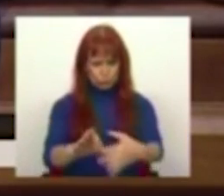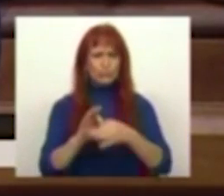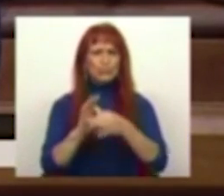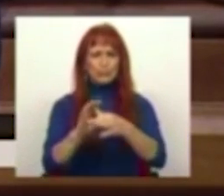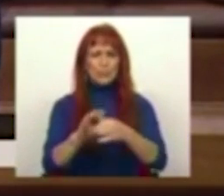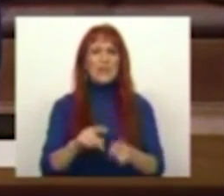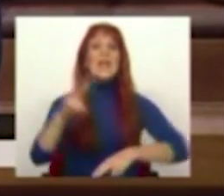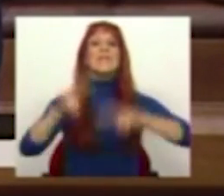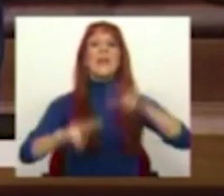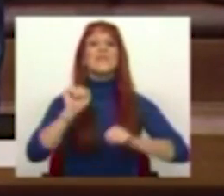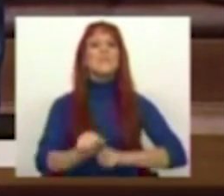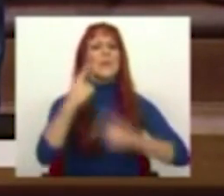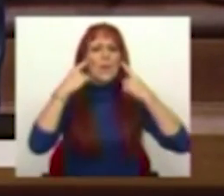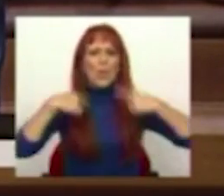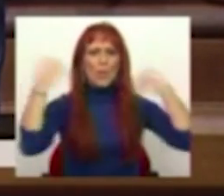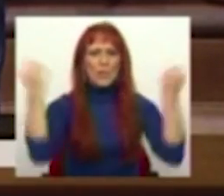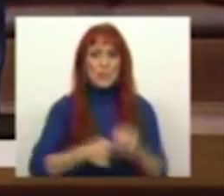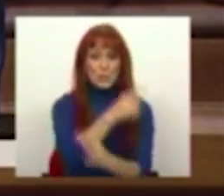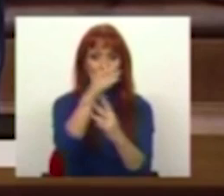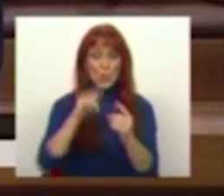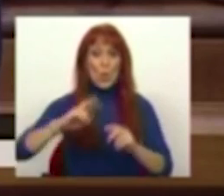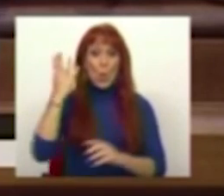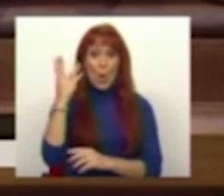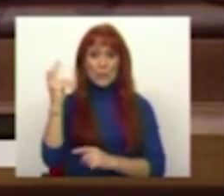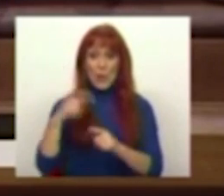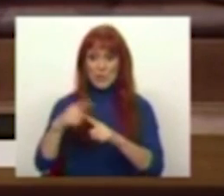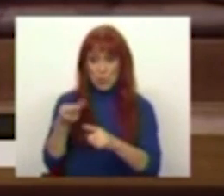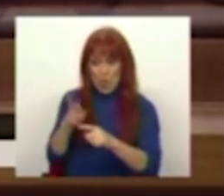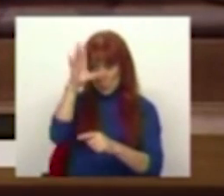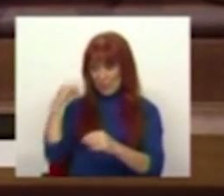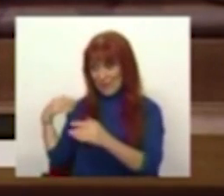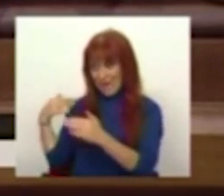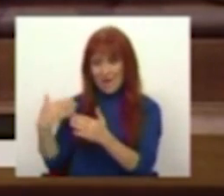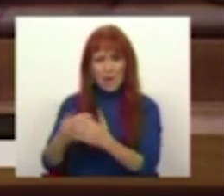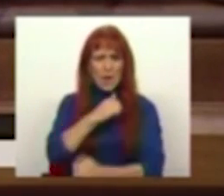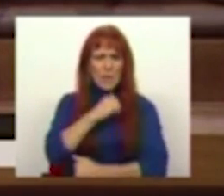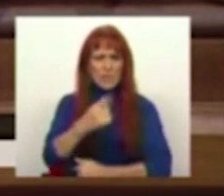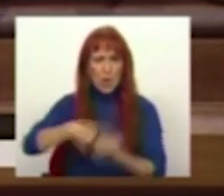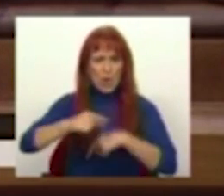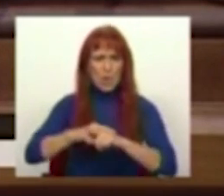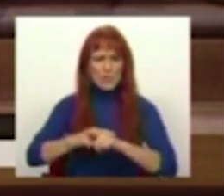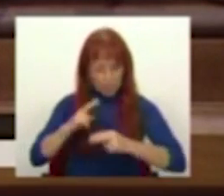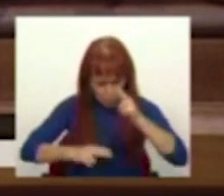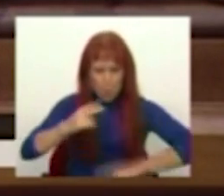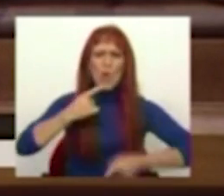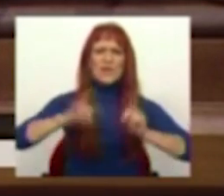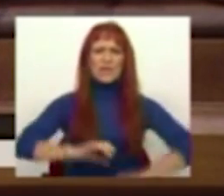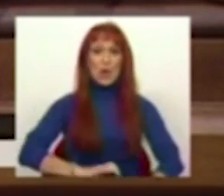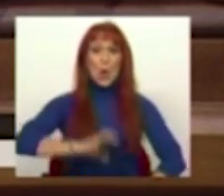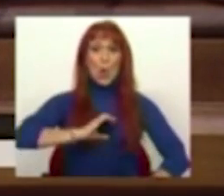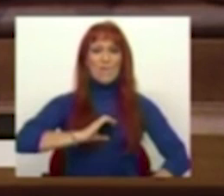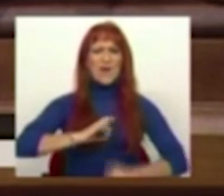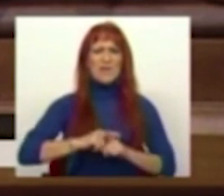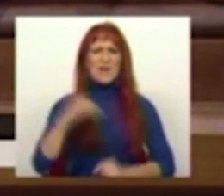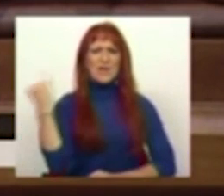consolidação das finanças públicas. Os 4 anos da anterior legislatura permitiram-nos reconstruir a confiança